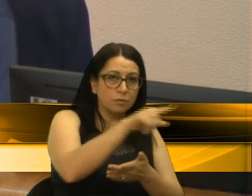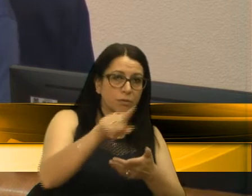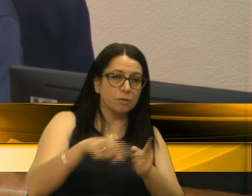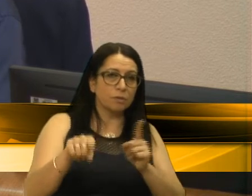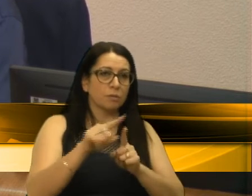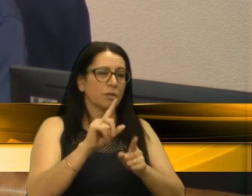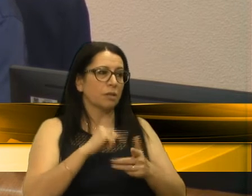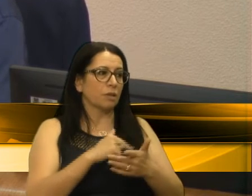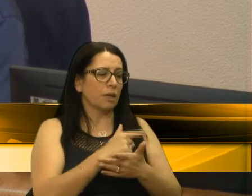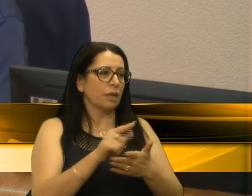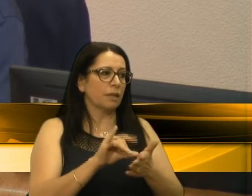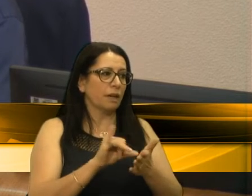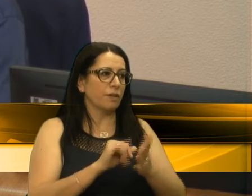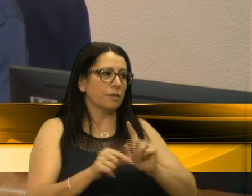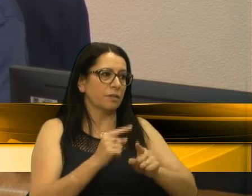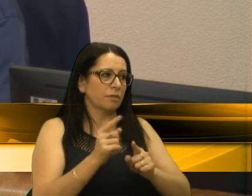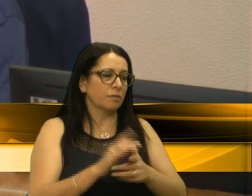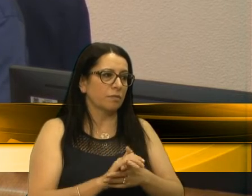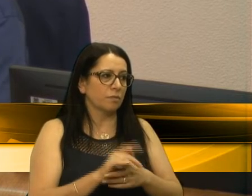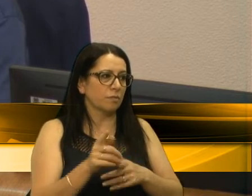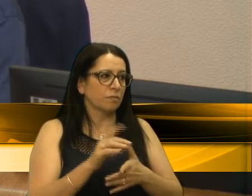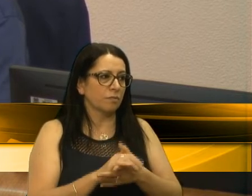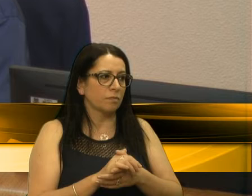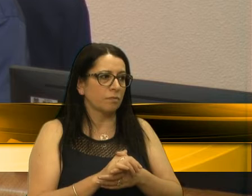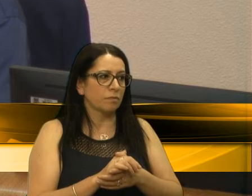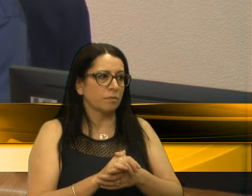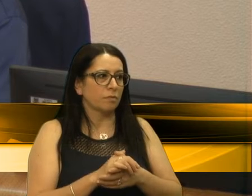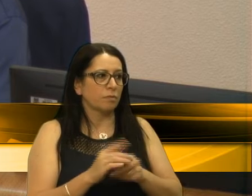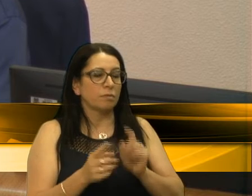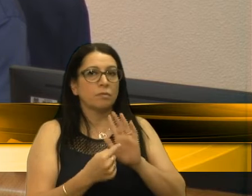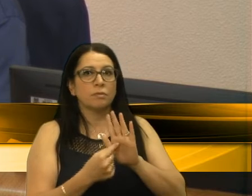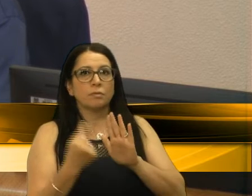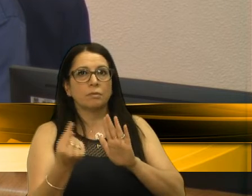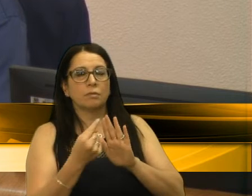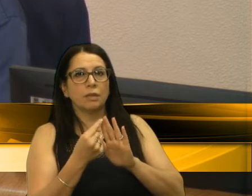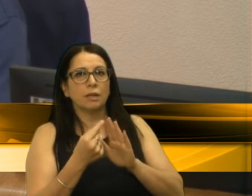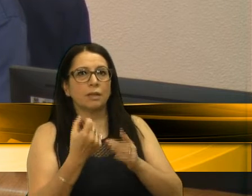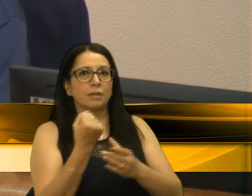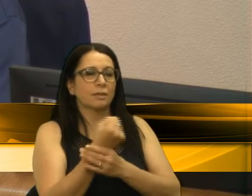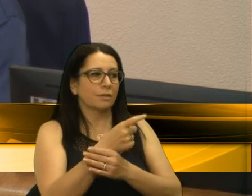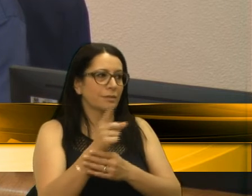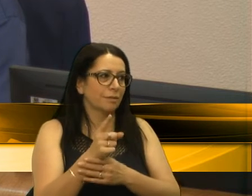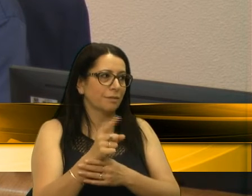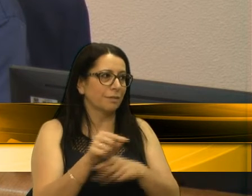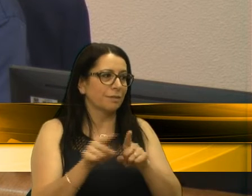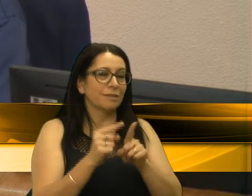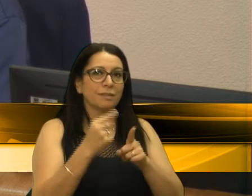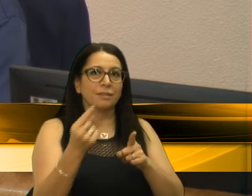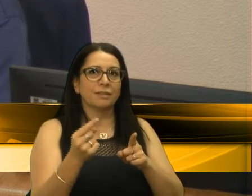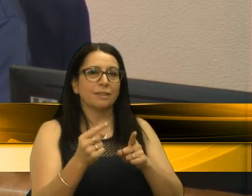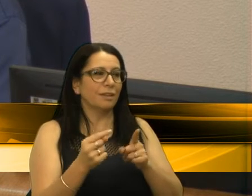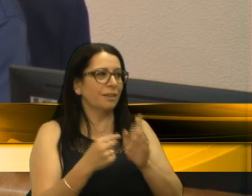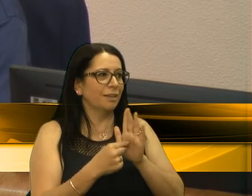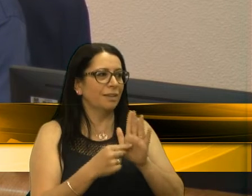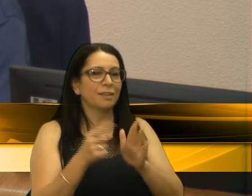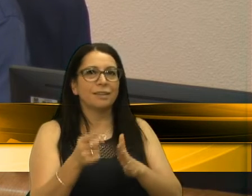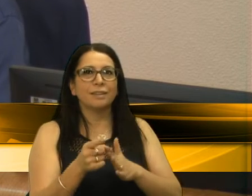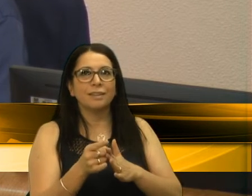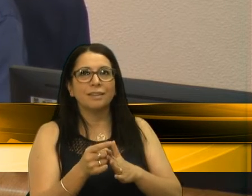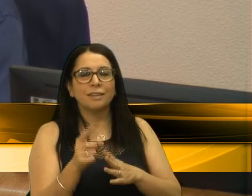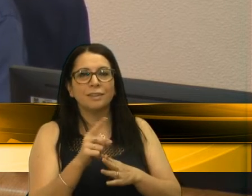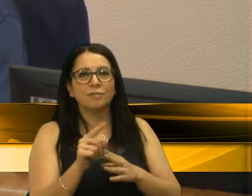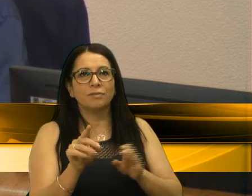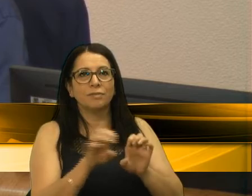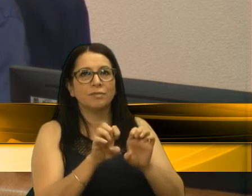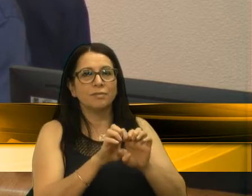manter a possibilidade de atender da melhor forma, tanto em questões de trânsito, segurança de quem frequenta eventos, sugerimos um local com toda a